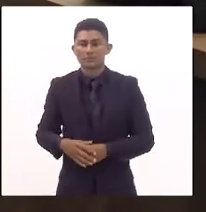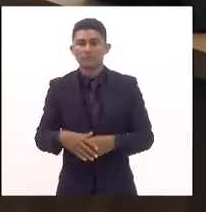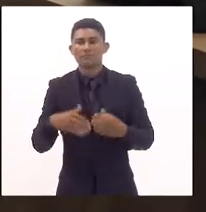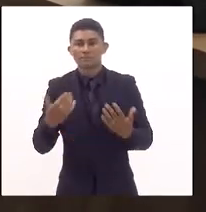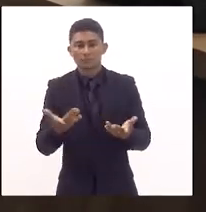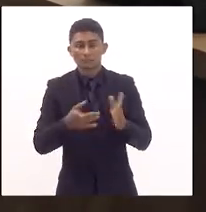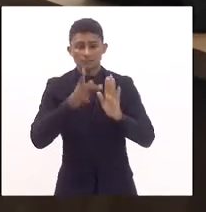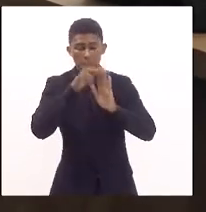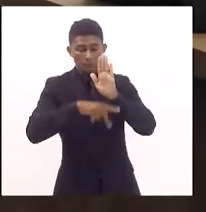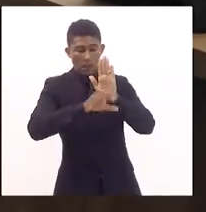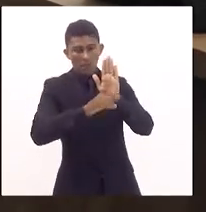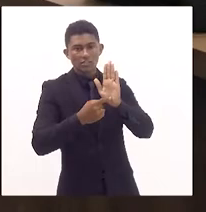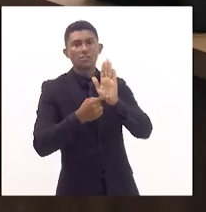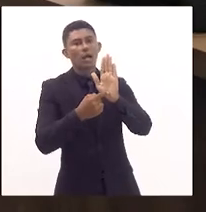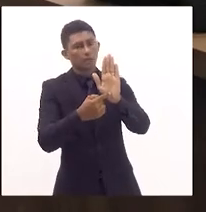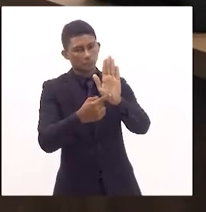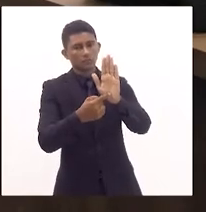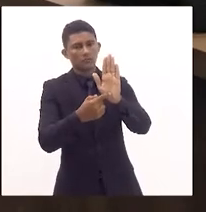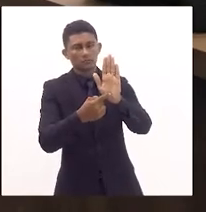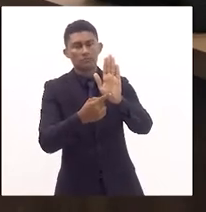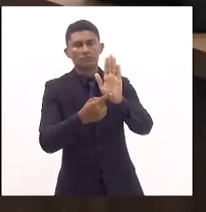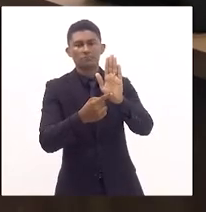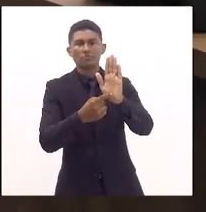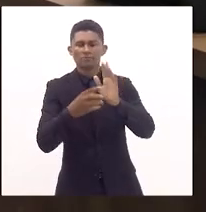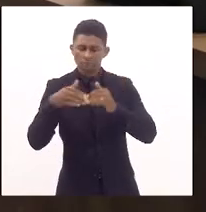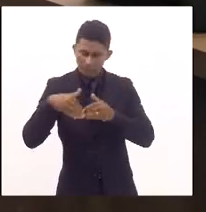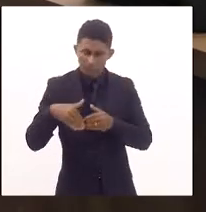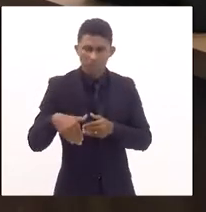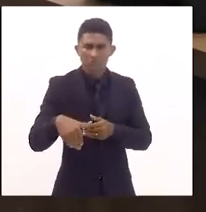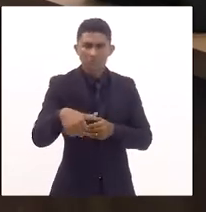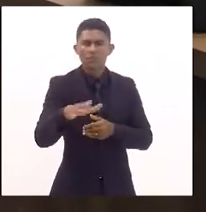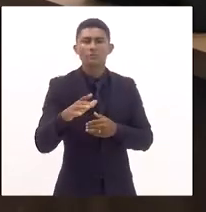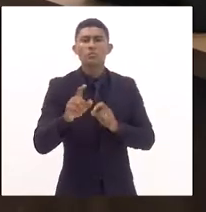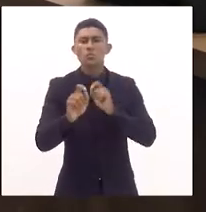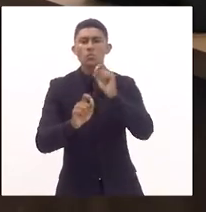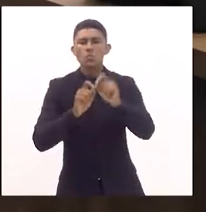esse projeto de lei possa ultrapassar as